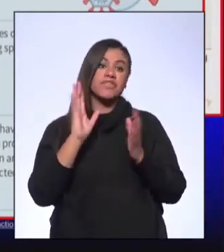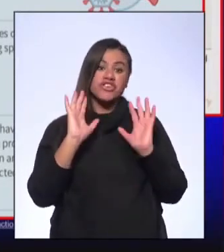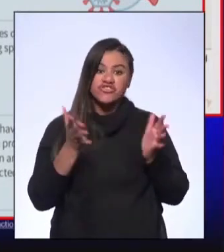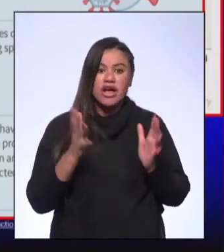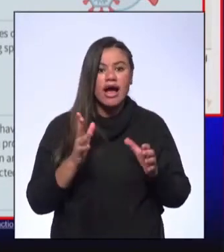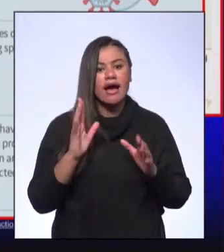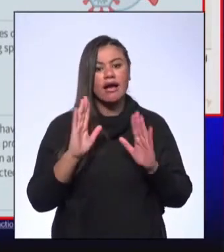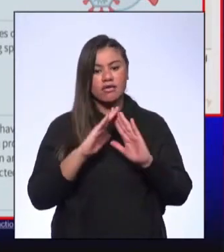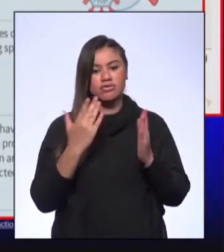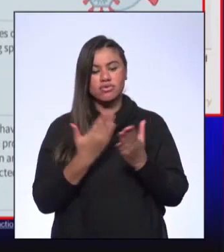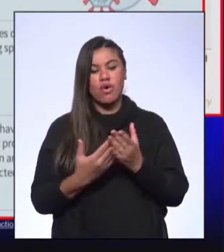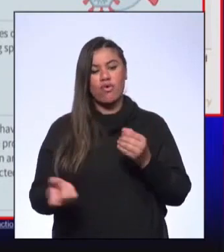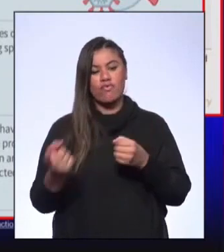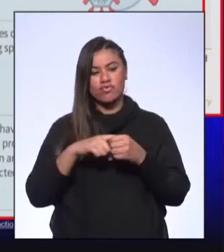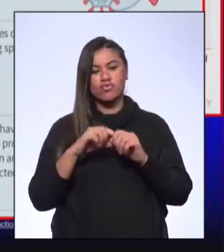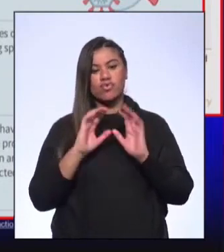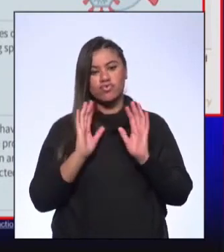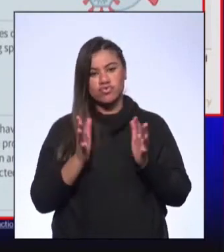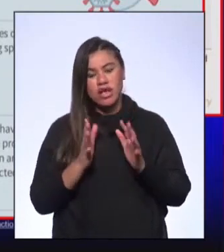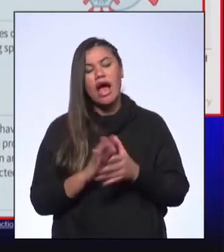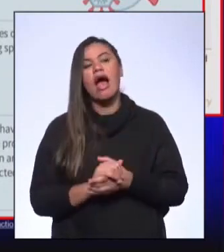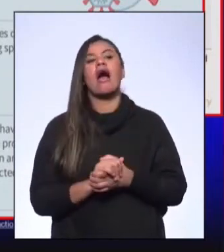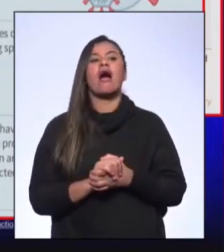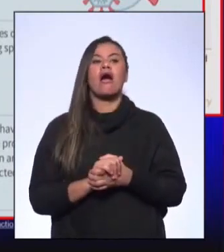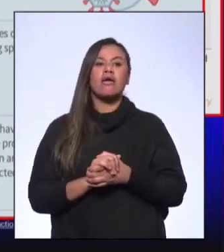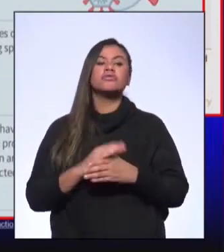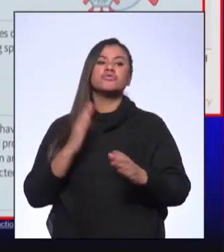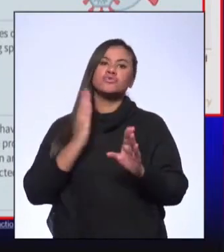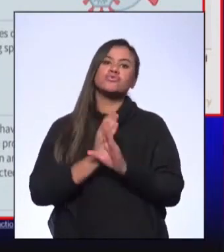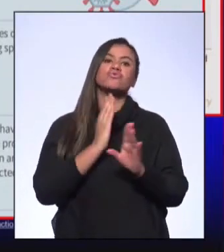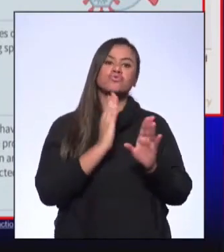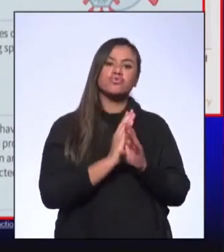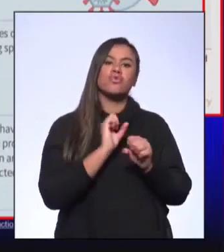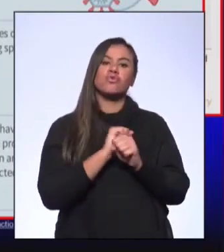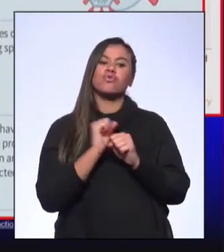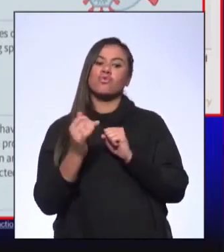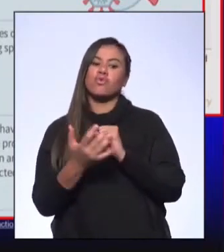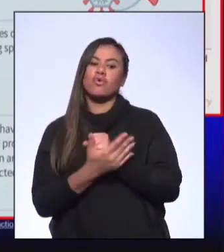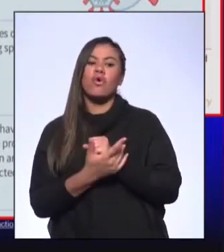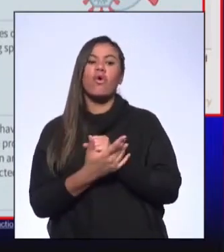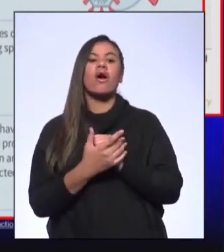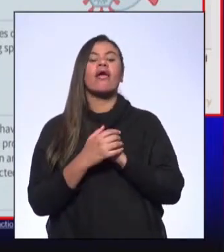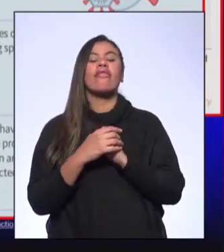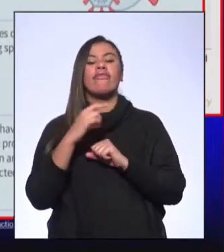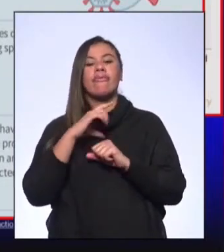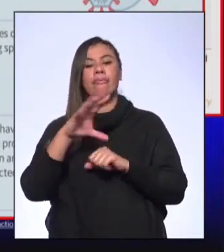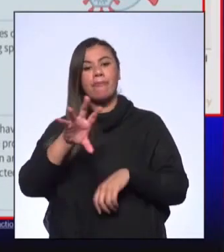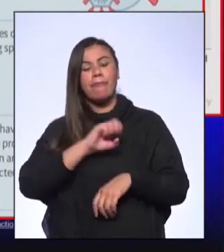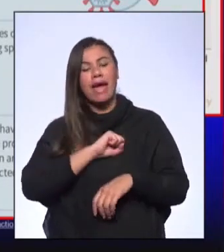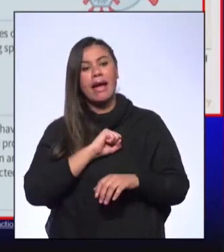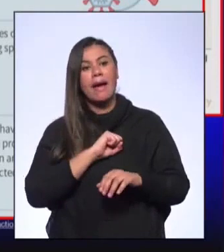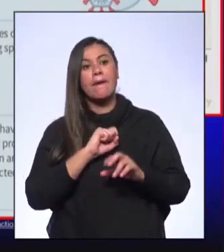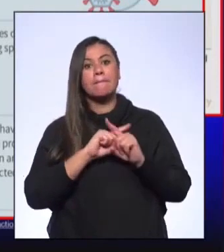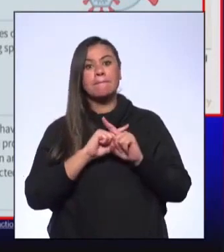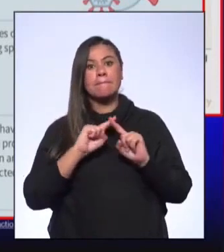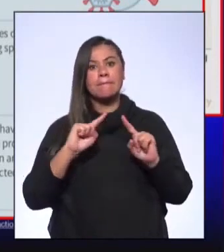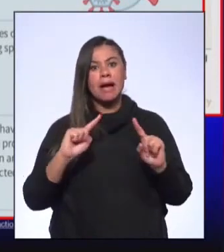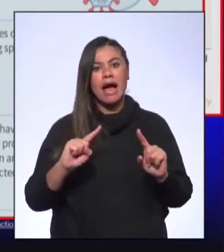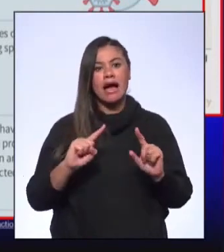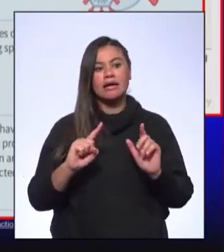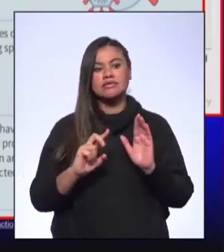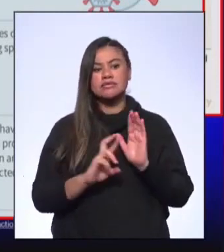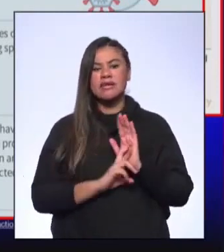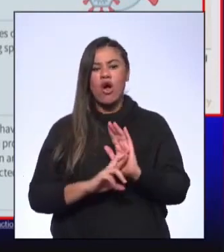dizer, exitoso, no sentido de que sim, houve detecção de casos, mas isso não representou, vamos dizer, aquilo que